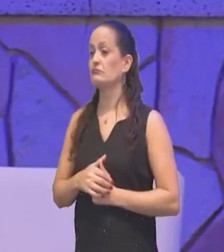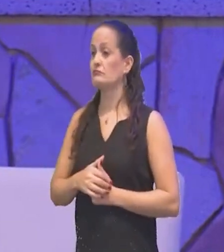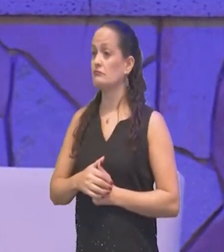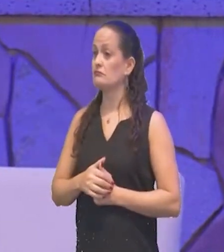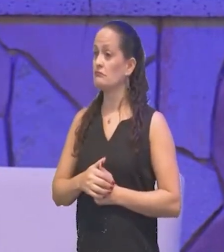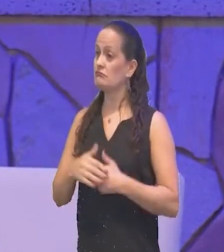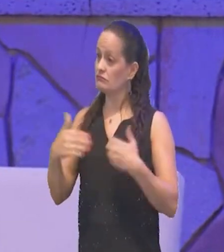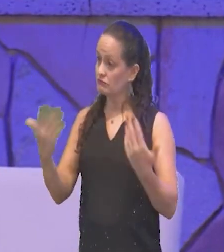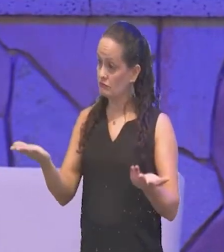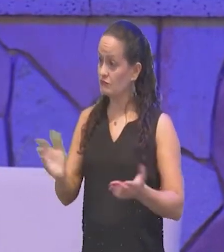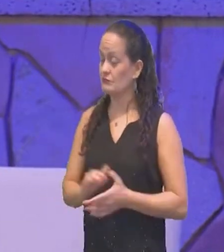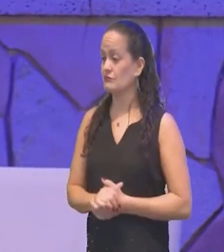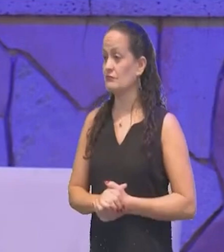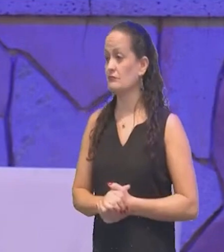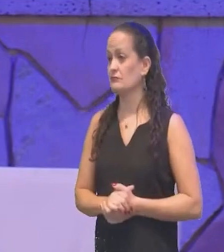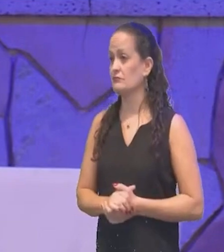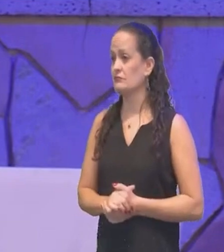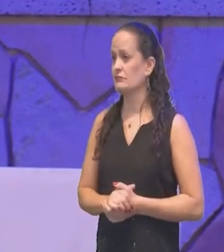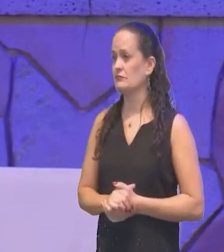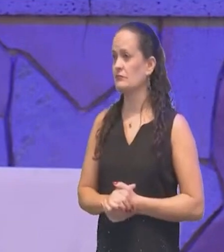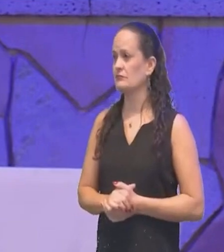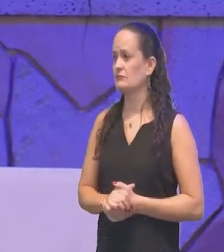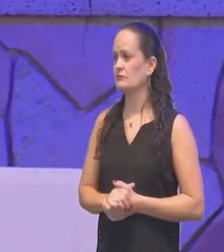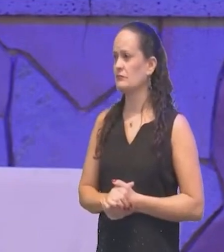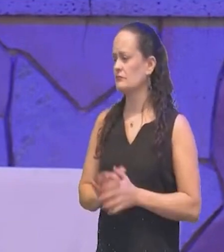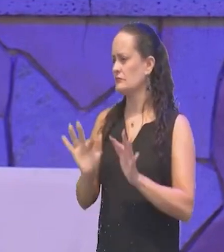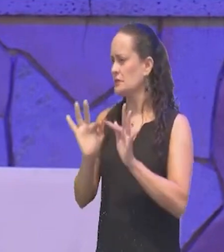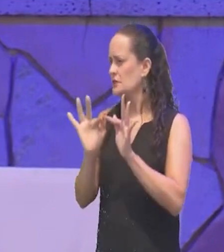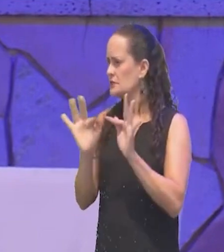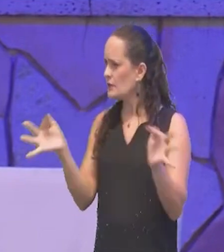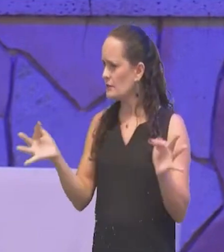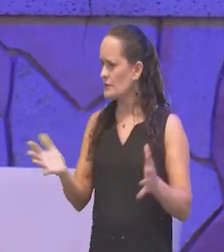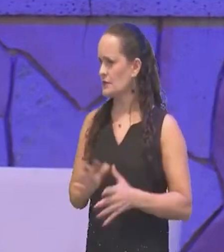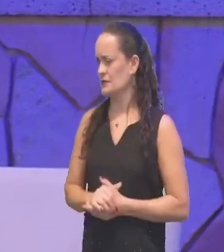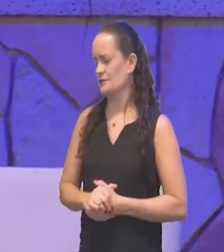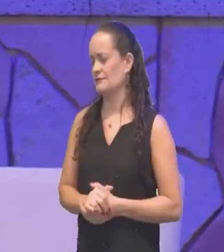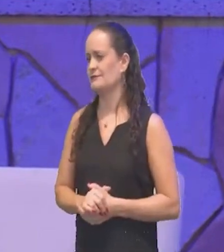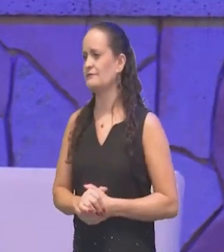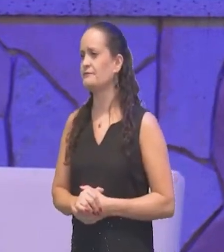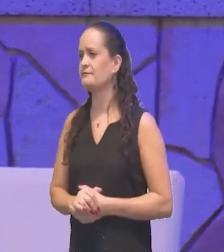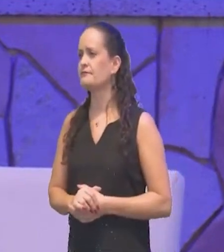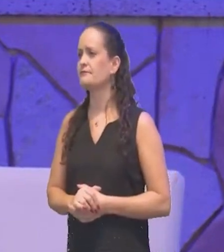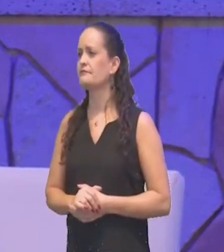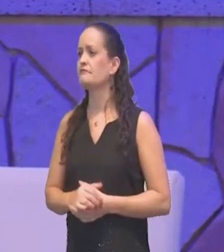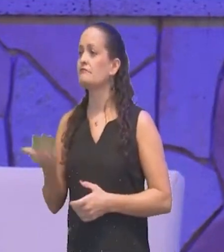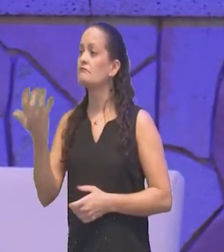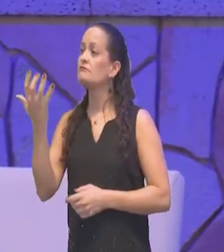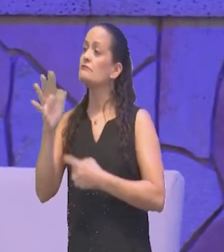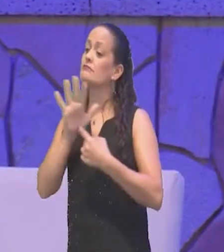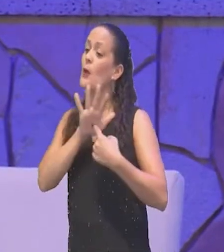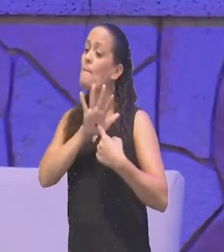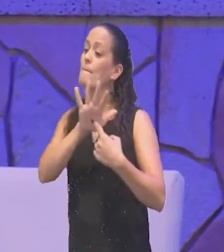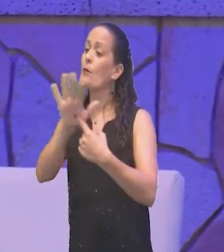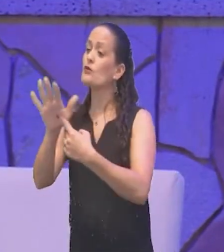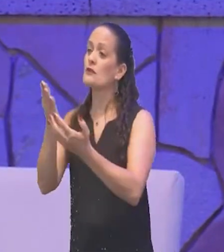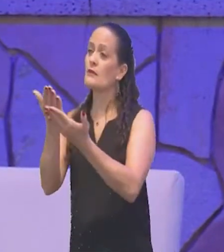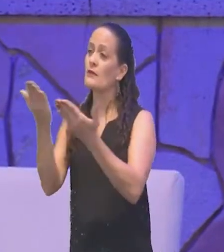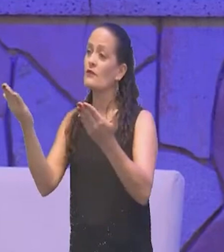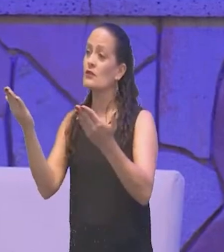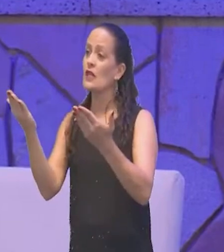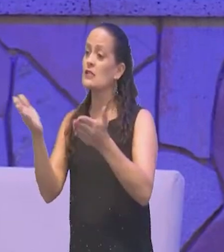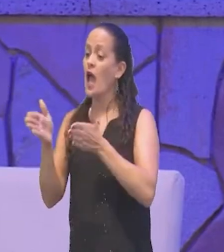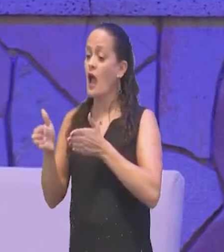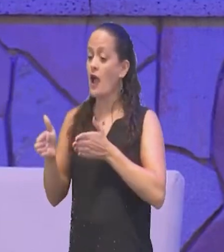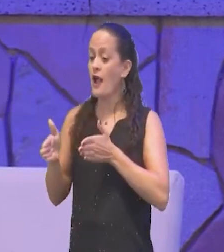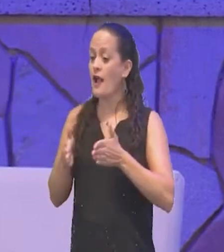meus amados, de maneira muito prática, apresentar alguns caminhos e algumas